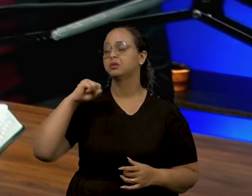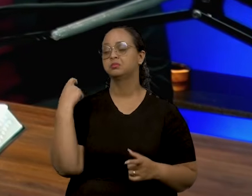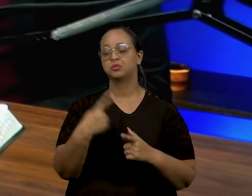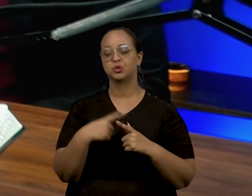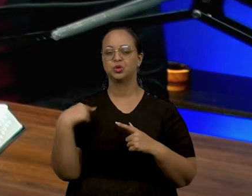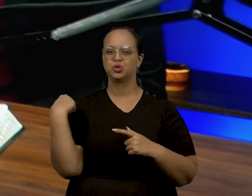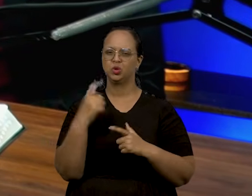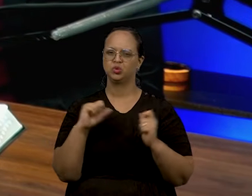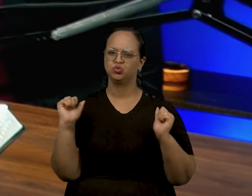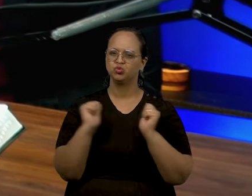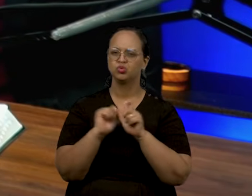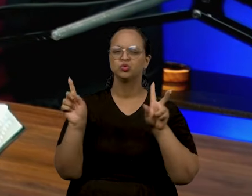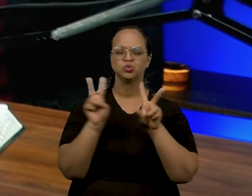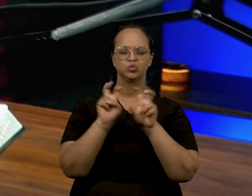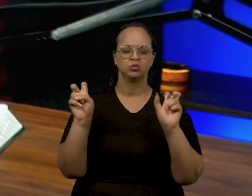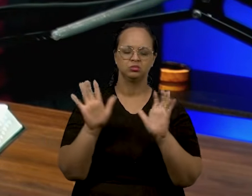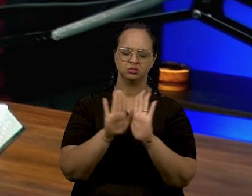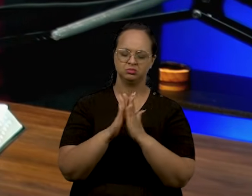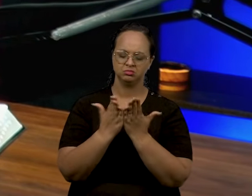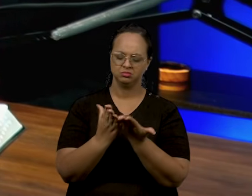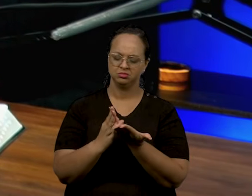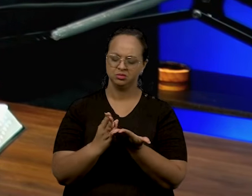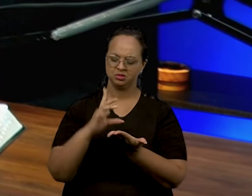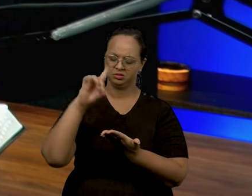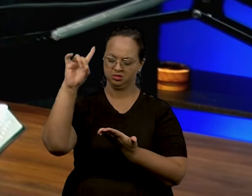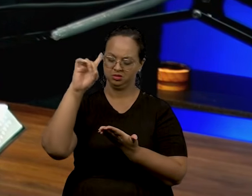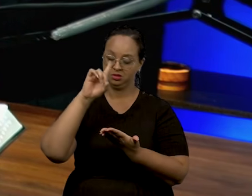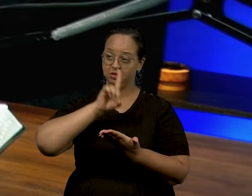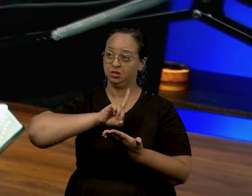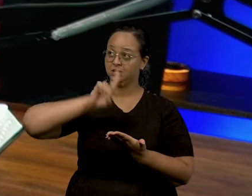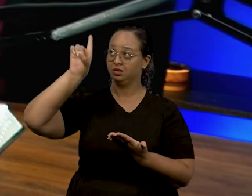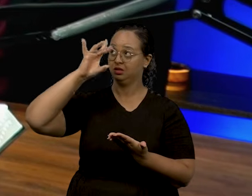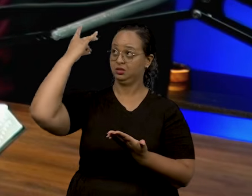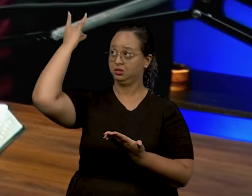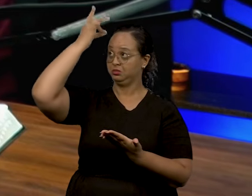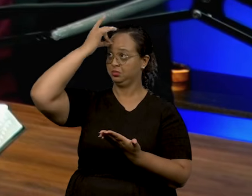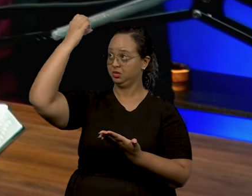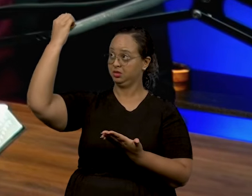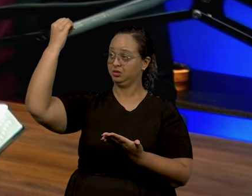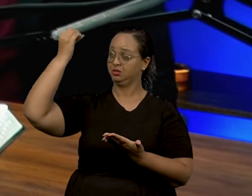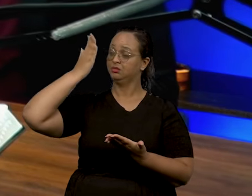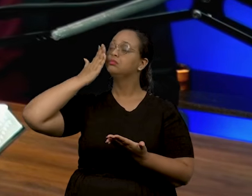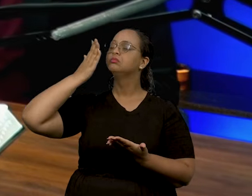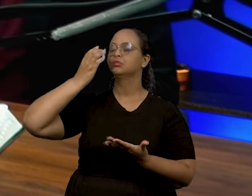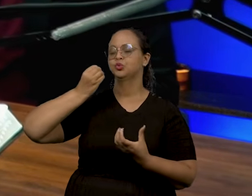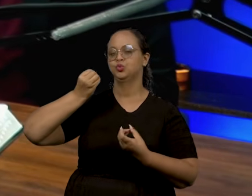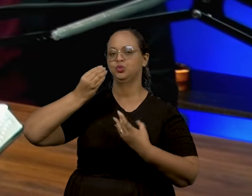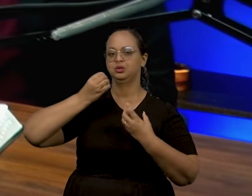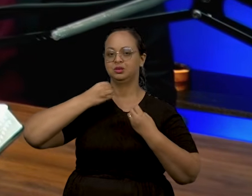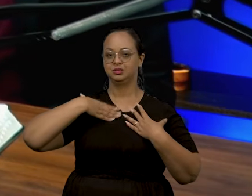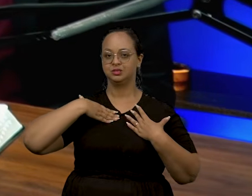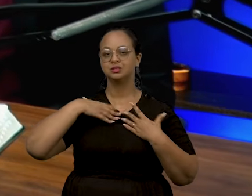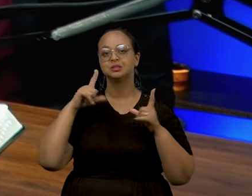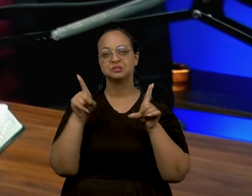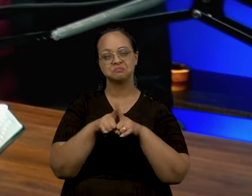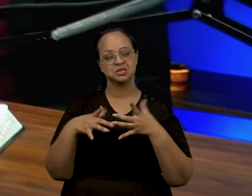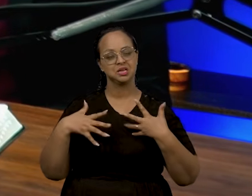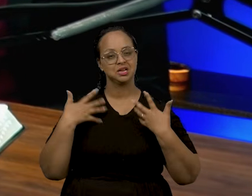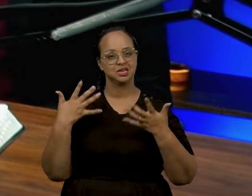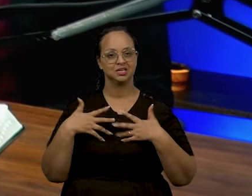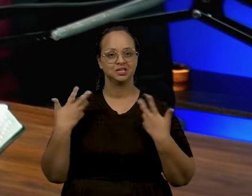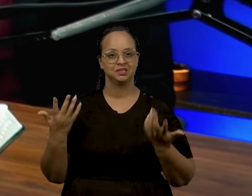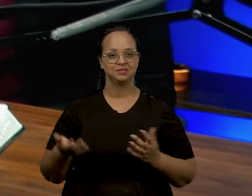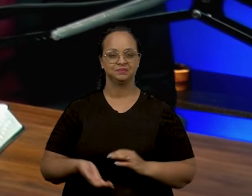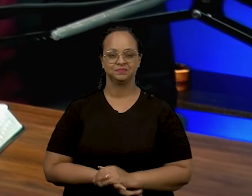nos reunimos para falar da palavra do Senhor, o Senhor sempre nos ensina, né? Amém. Então, um momento de alegria e de